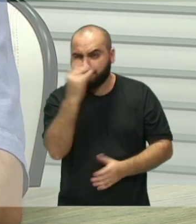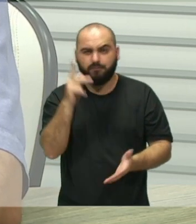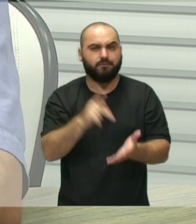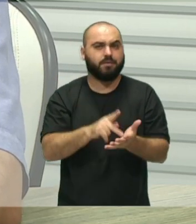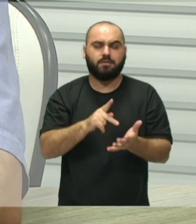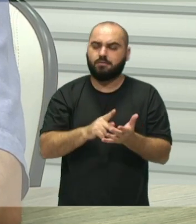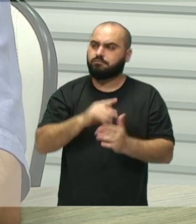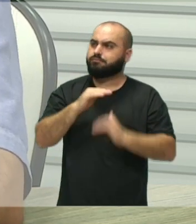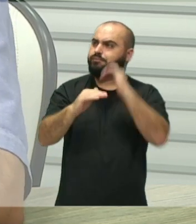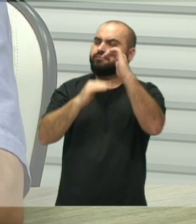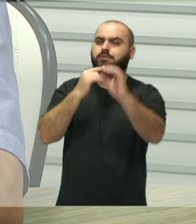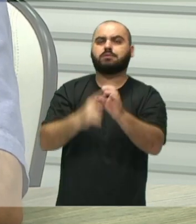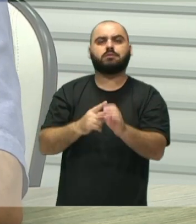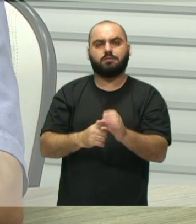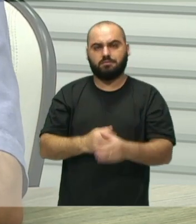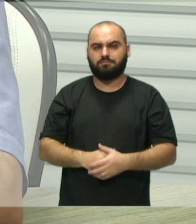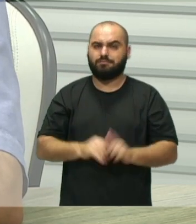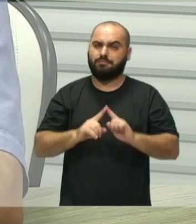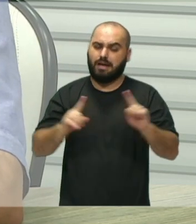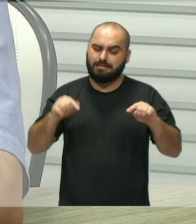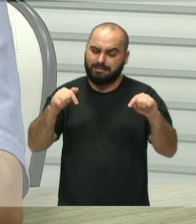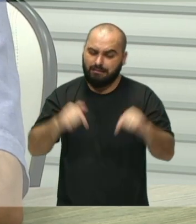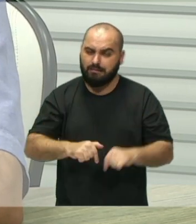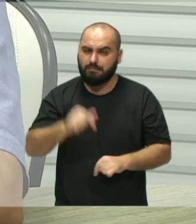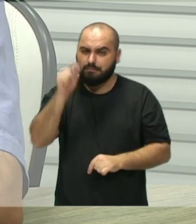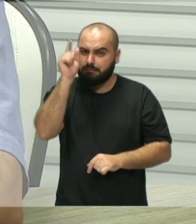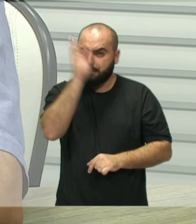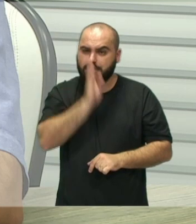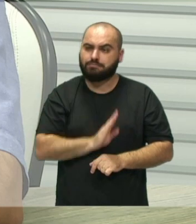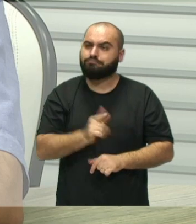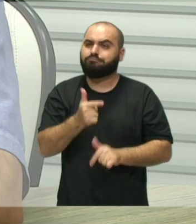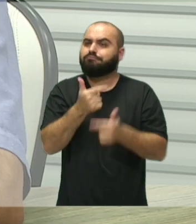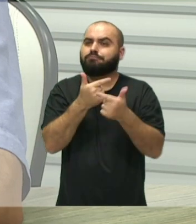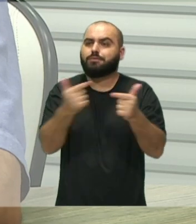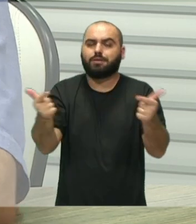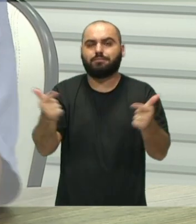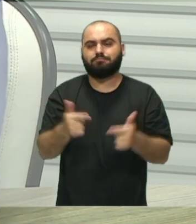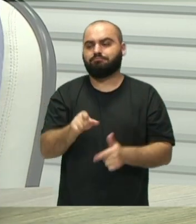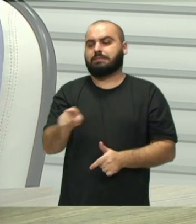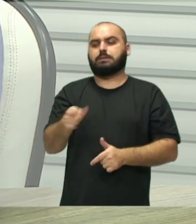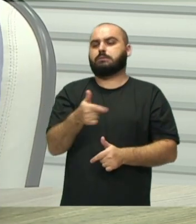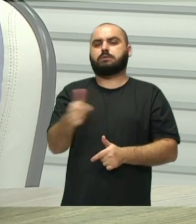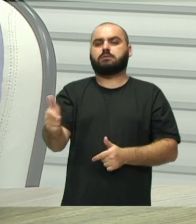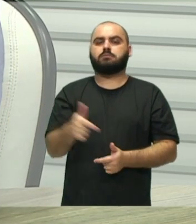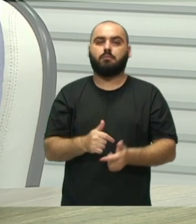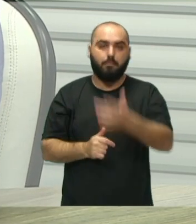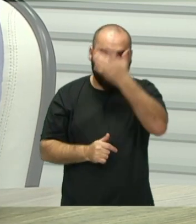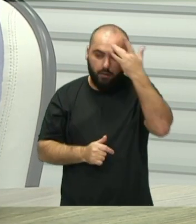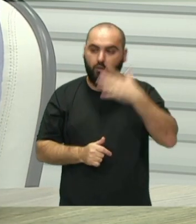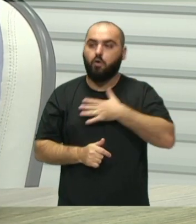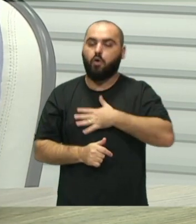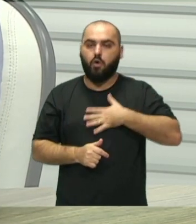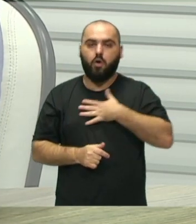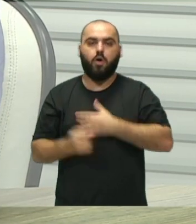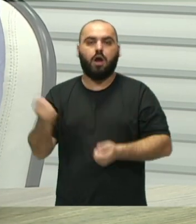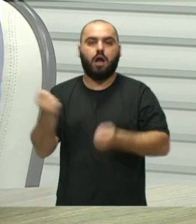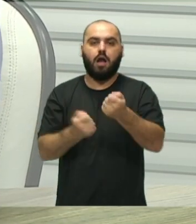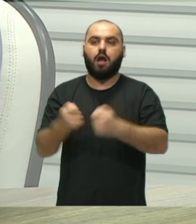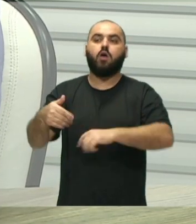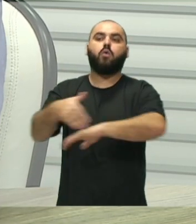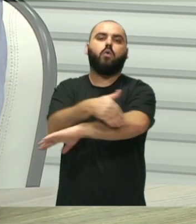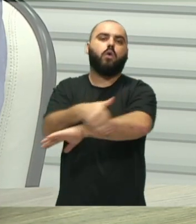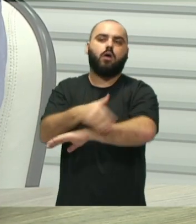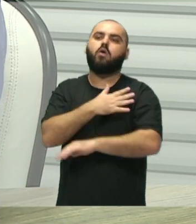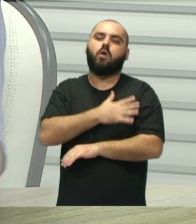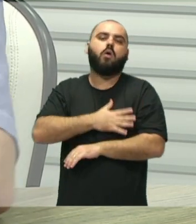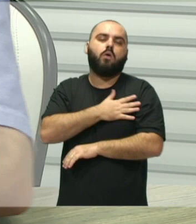das cidades, né? Nós, infelizmente, aqui no Brasil ainda não temos essa cultura, né? As pessoas gostam de estacionar os seus carros nas